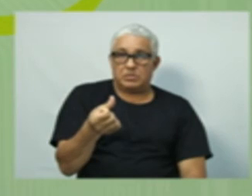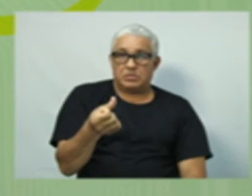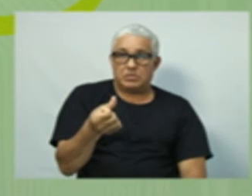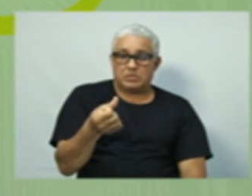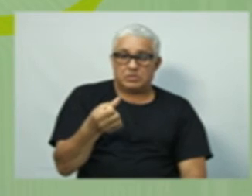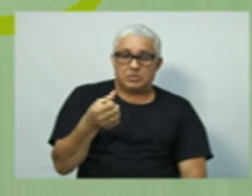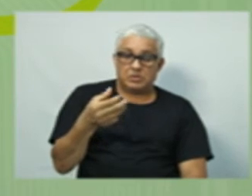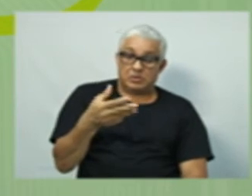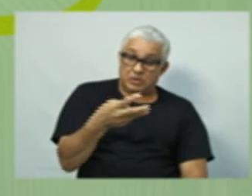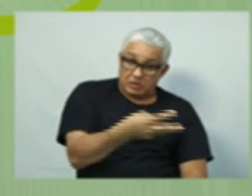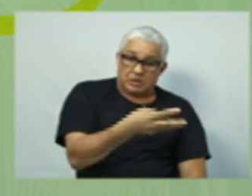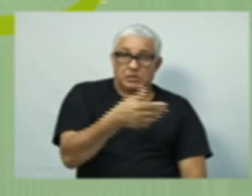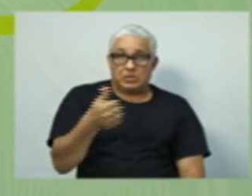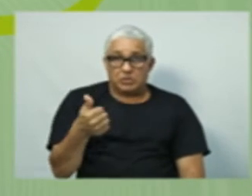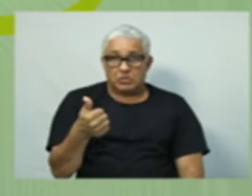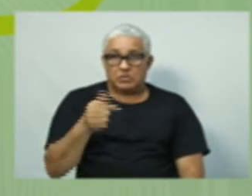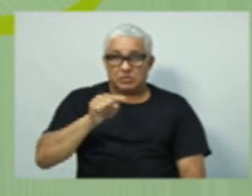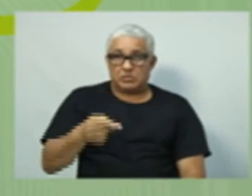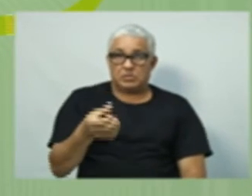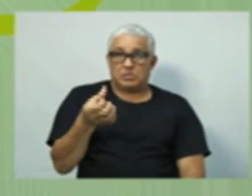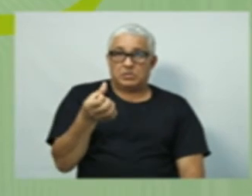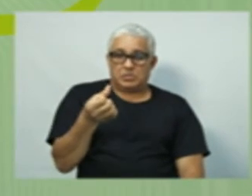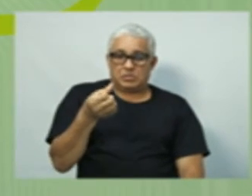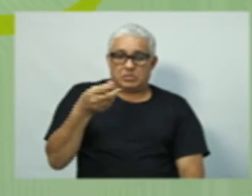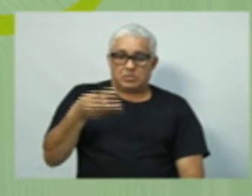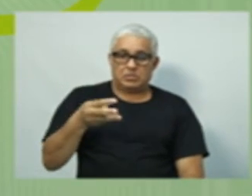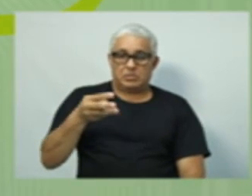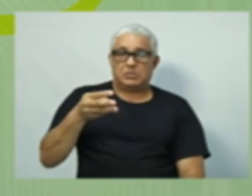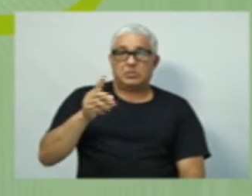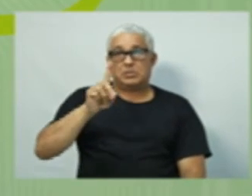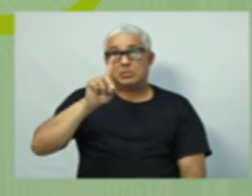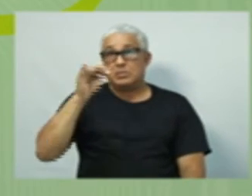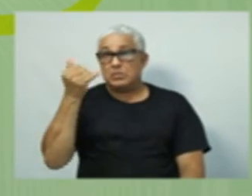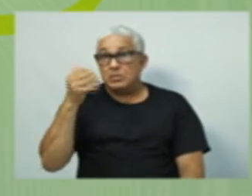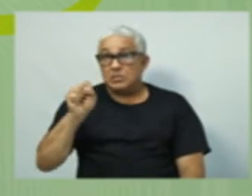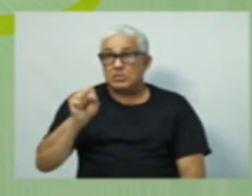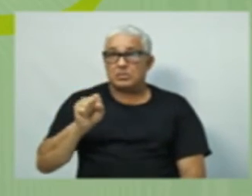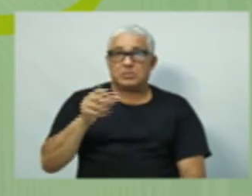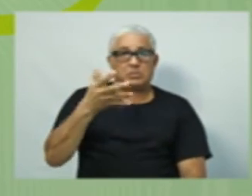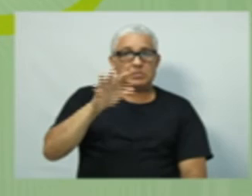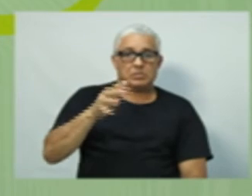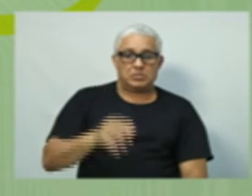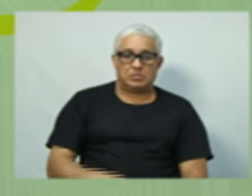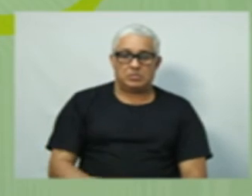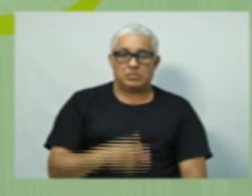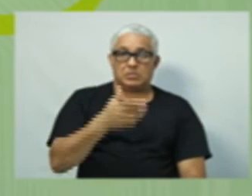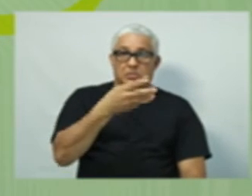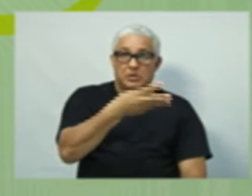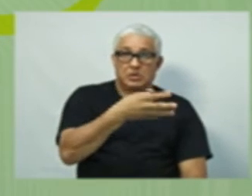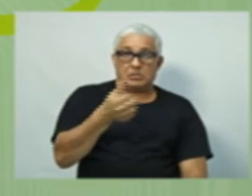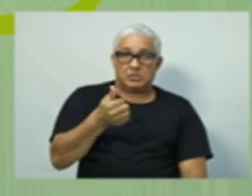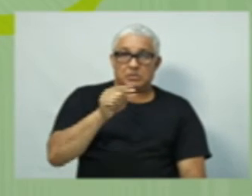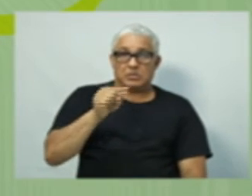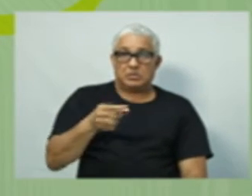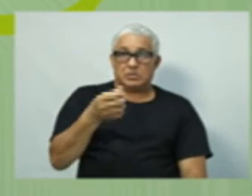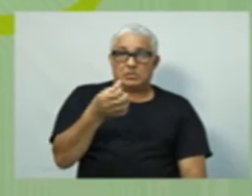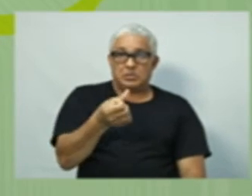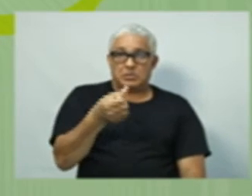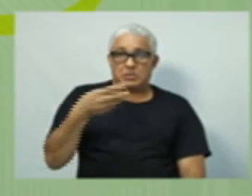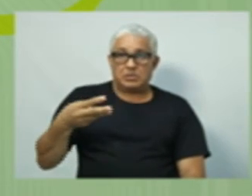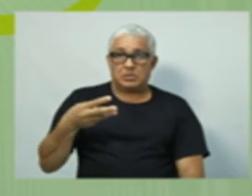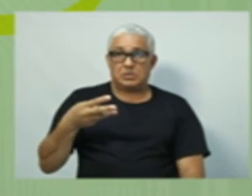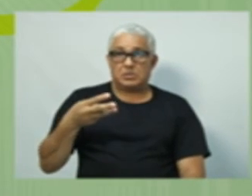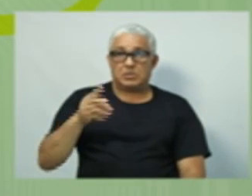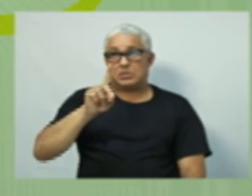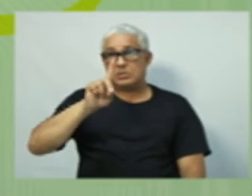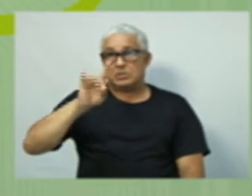estoque demora para sair na verdade rotação renovação de estoque que é 31,6 três dias ok uma estimativa do